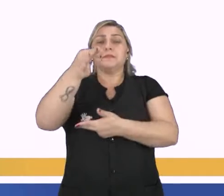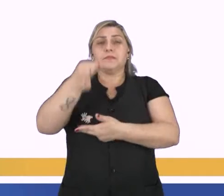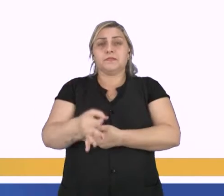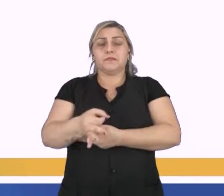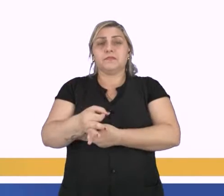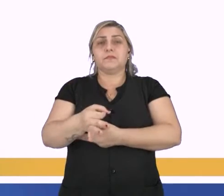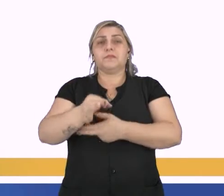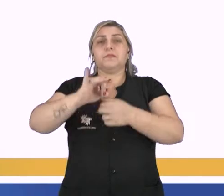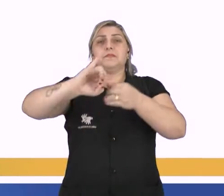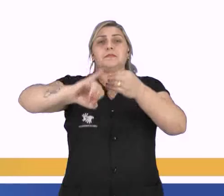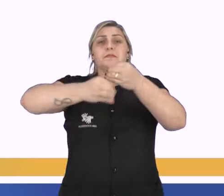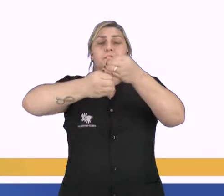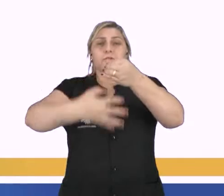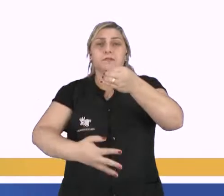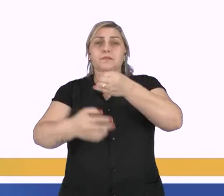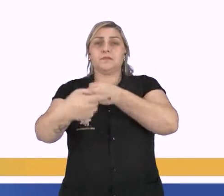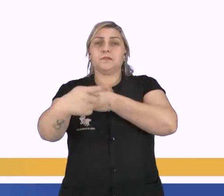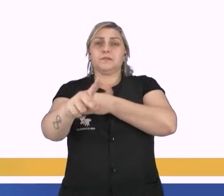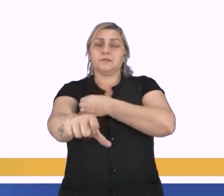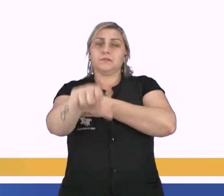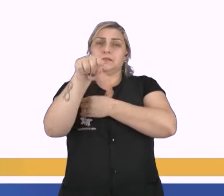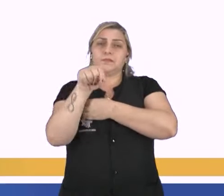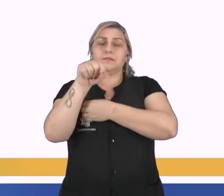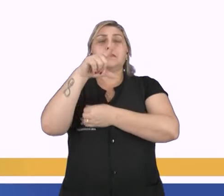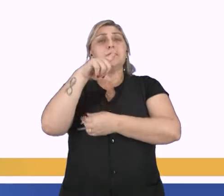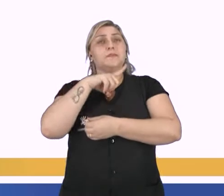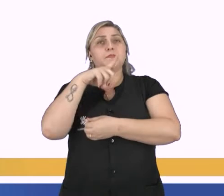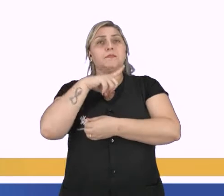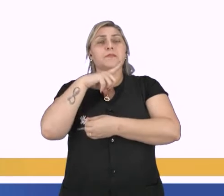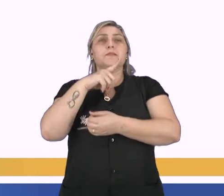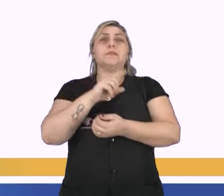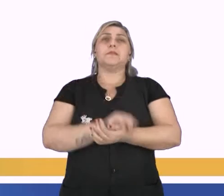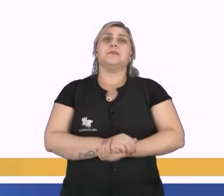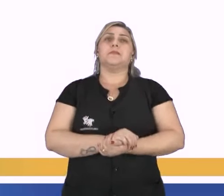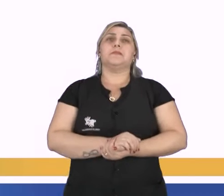sua escolha. Então, nós temos aqui também